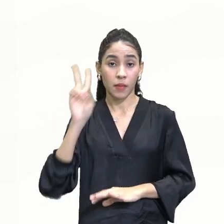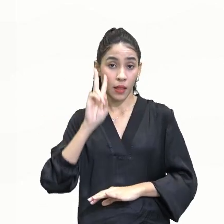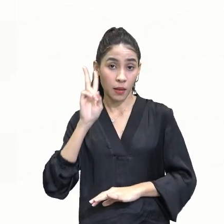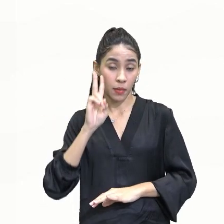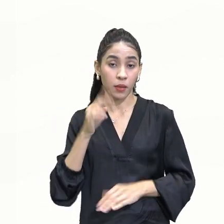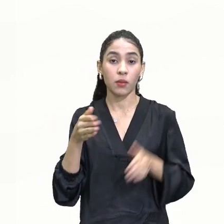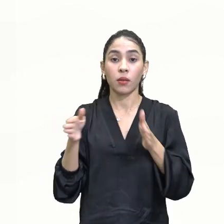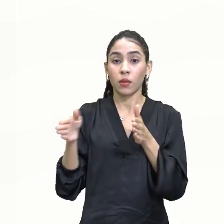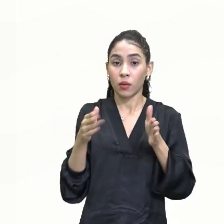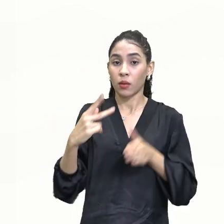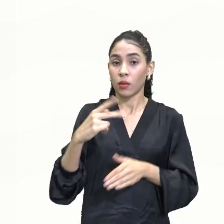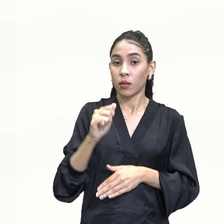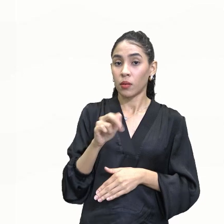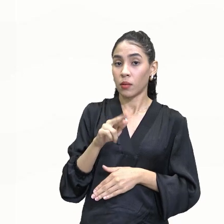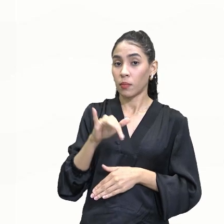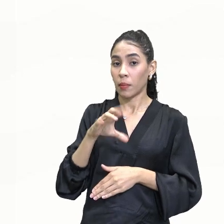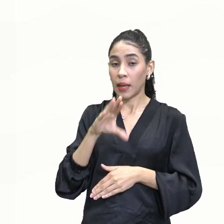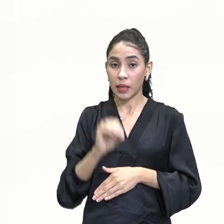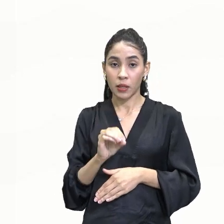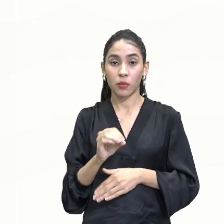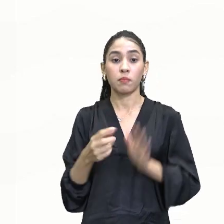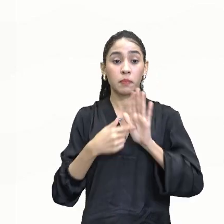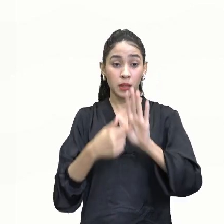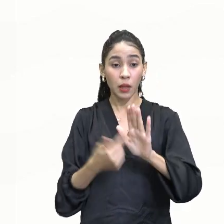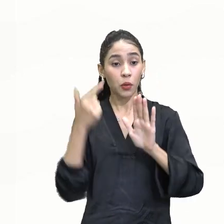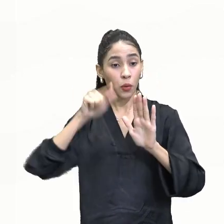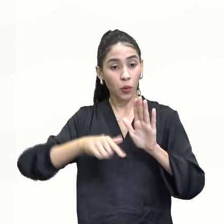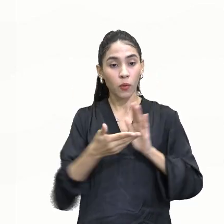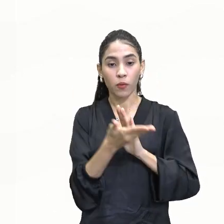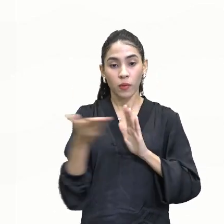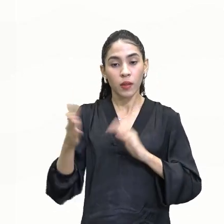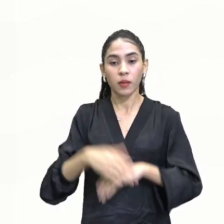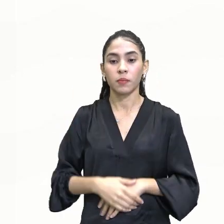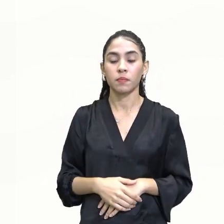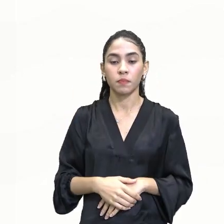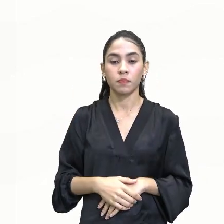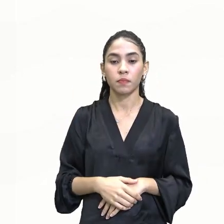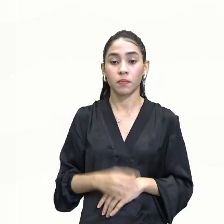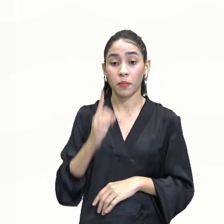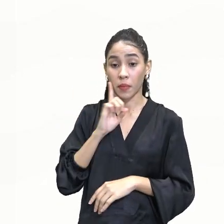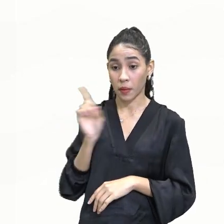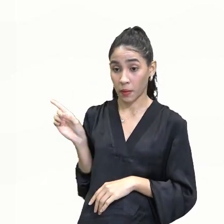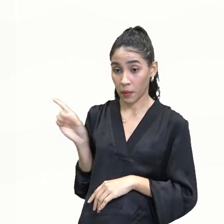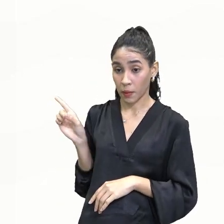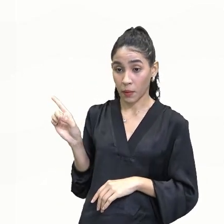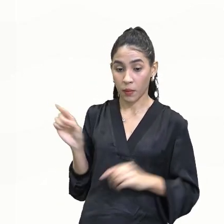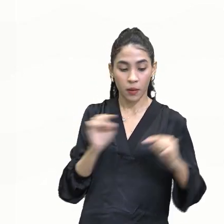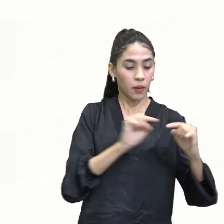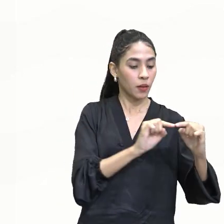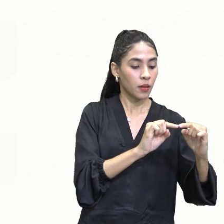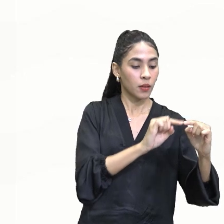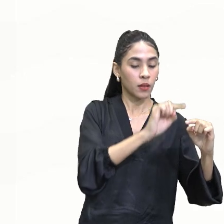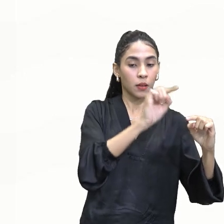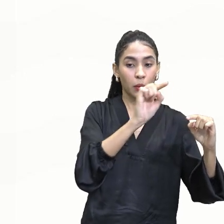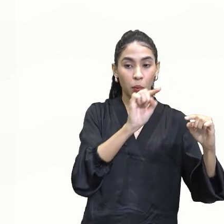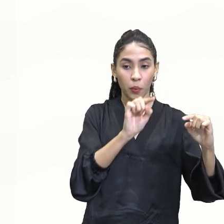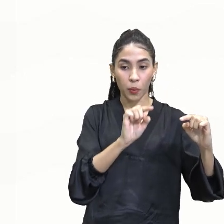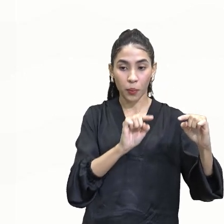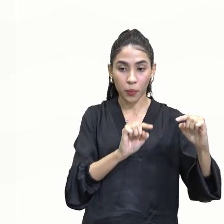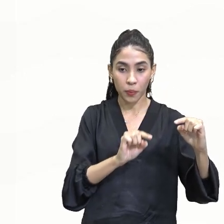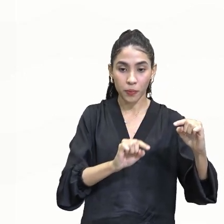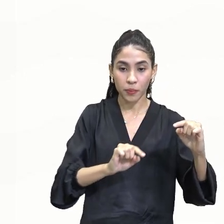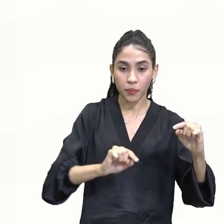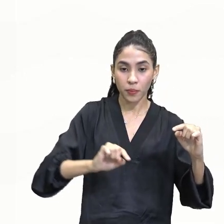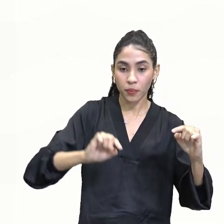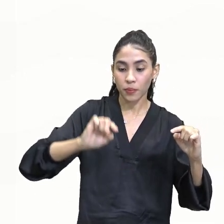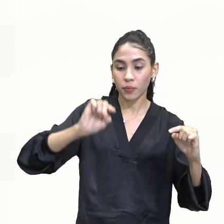o período, aí trazendo de novo para vocês, que o período aqui, ó, vai ser onde ele desenvolve, não